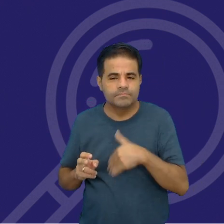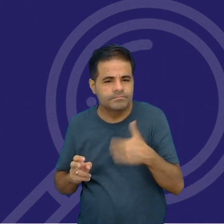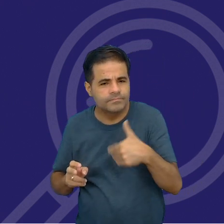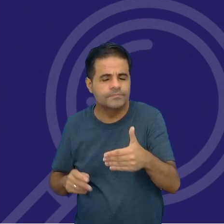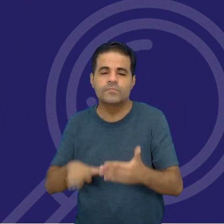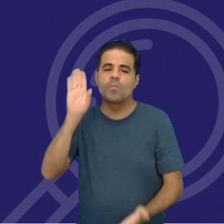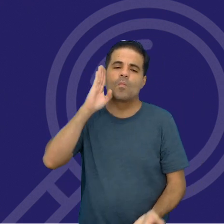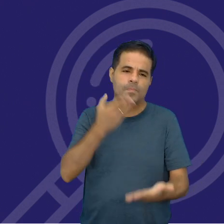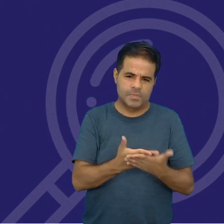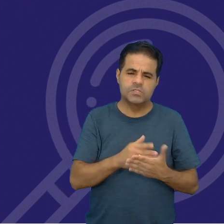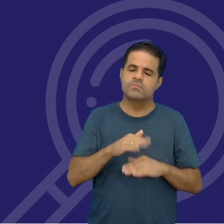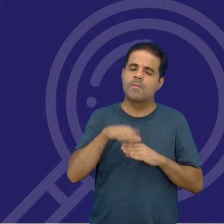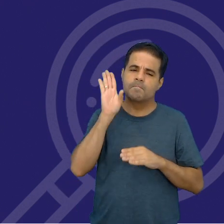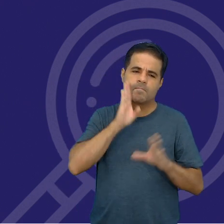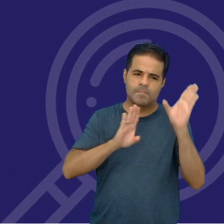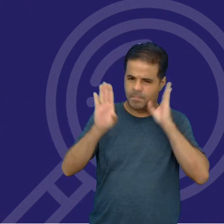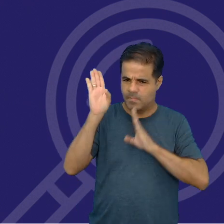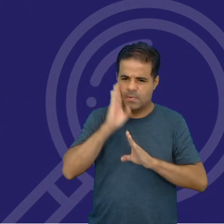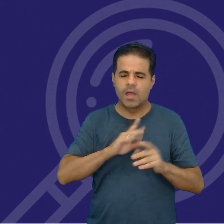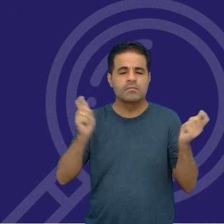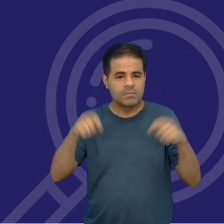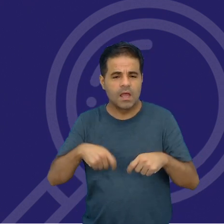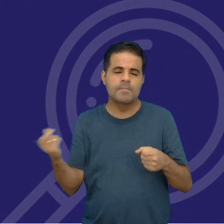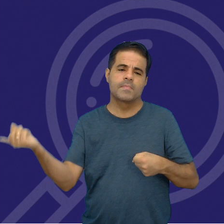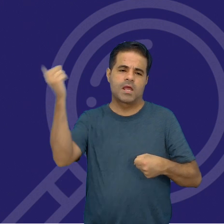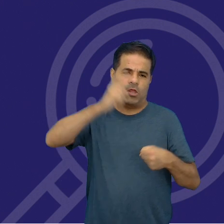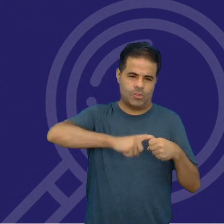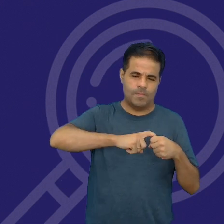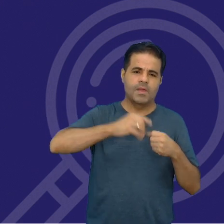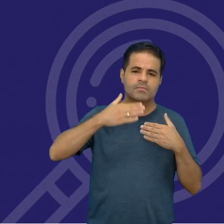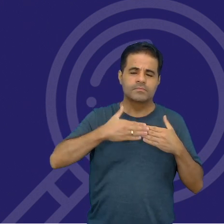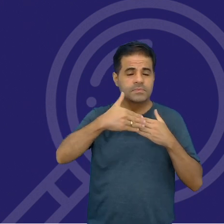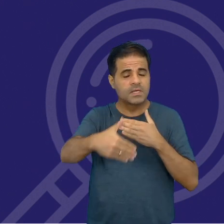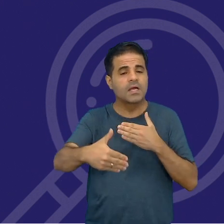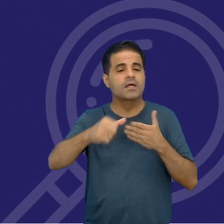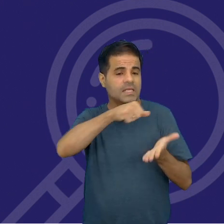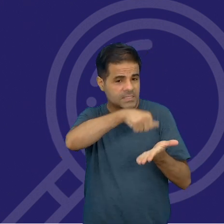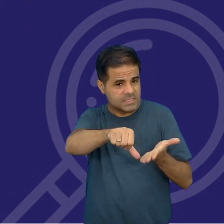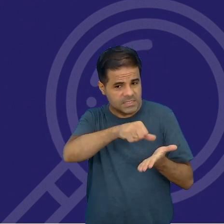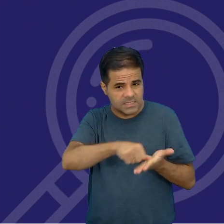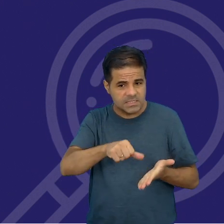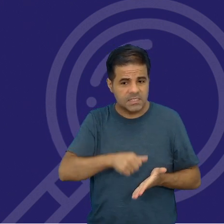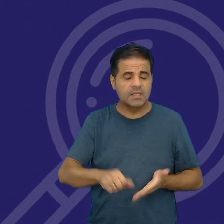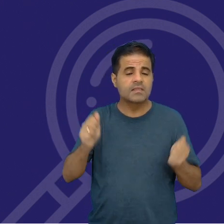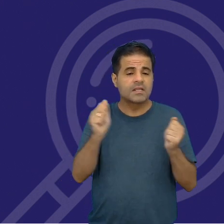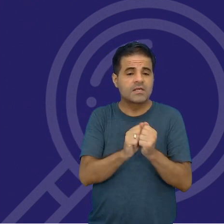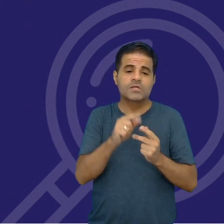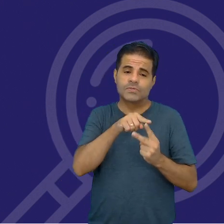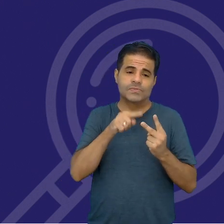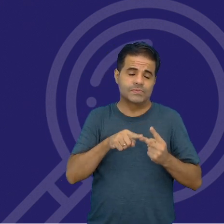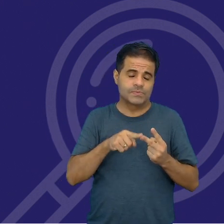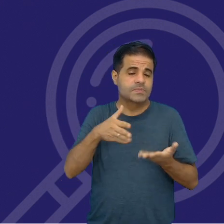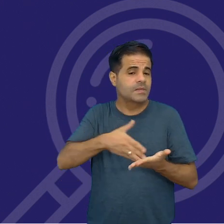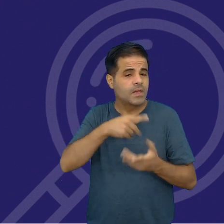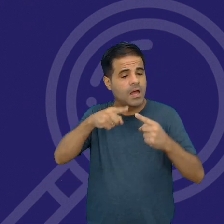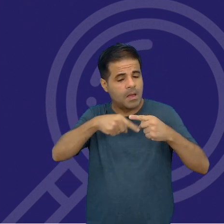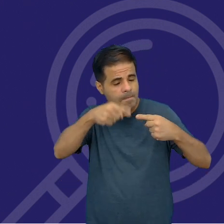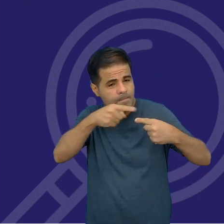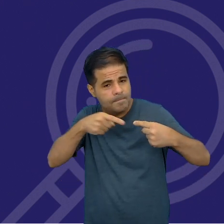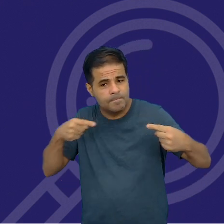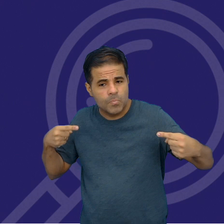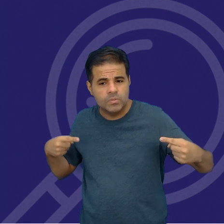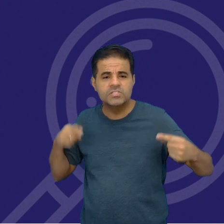acredito que é bem legal e dá para retomar isso daí, porque a etiqueta está nas duas apostilas. Então,